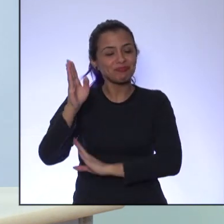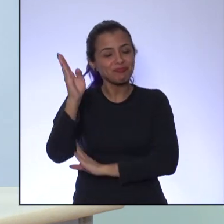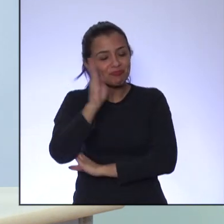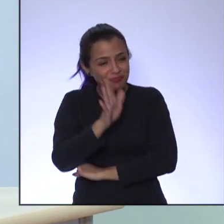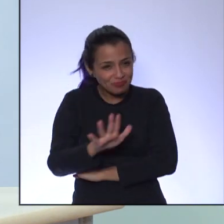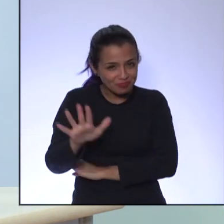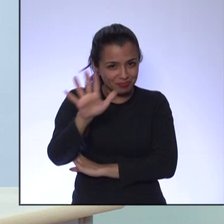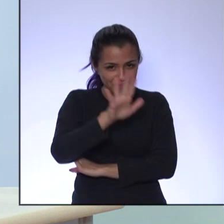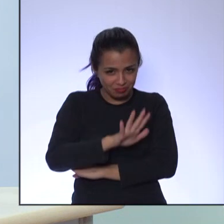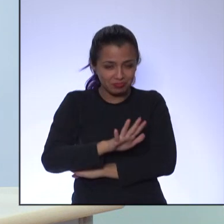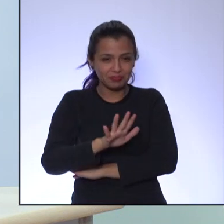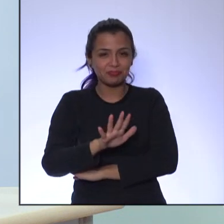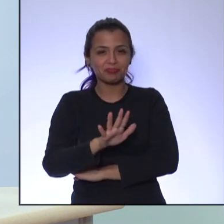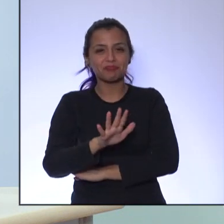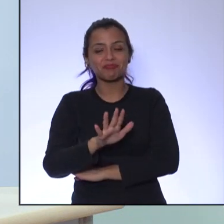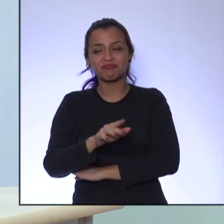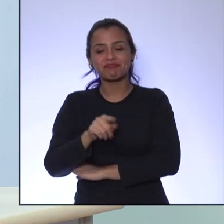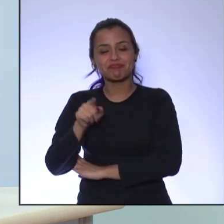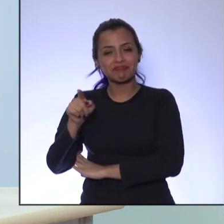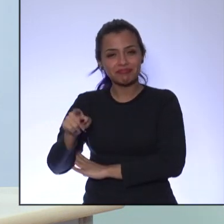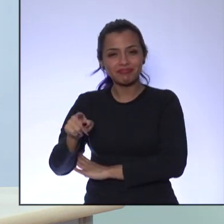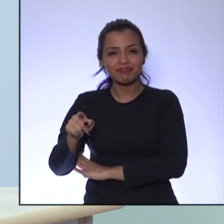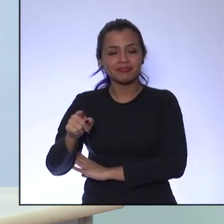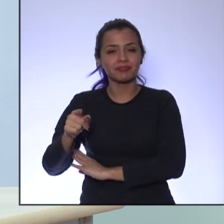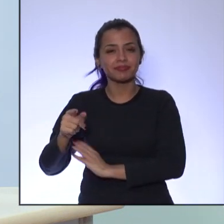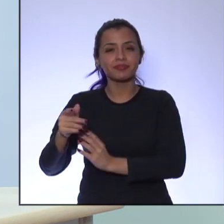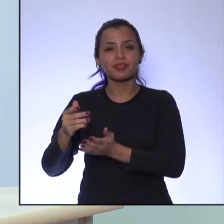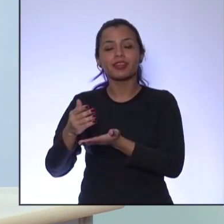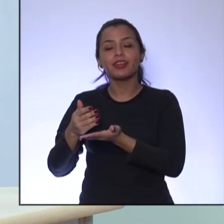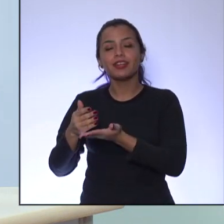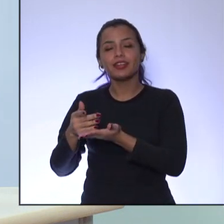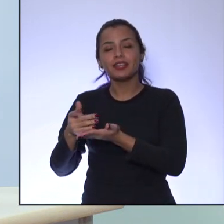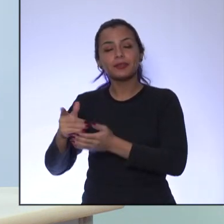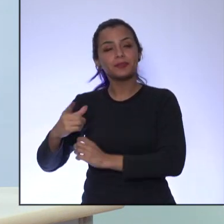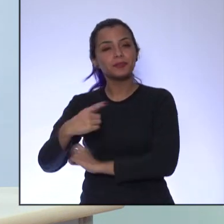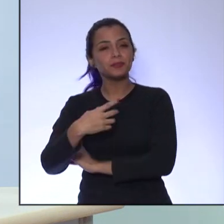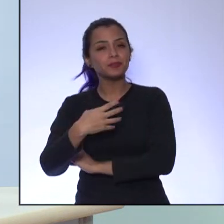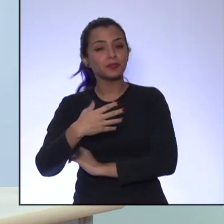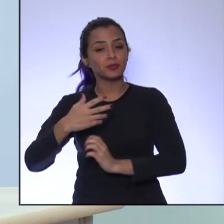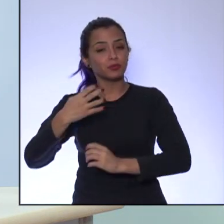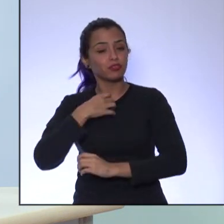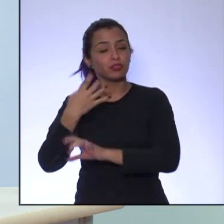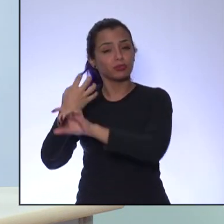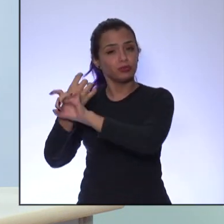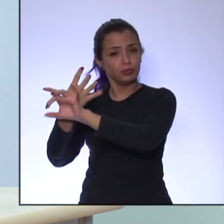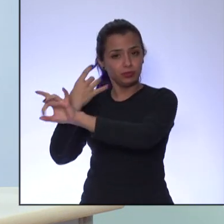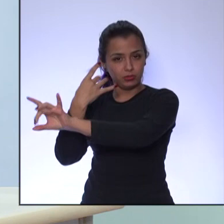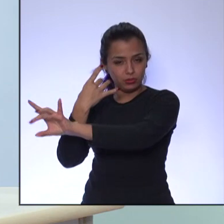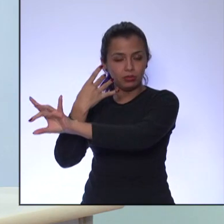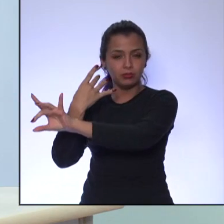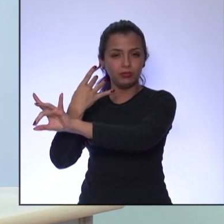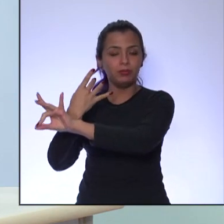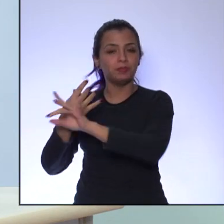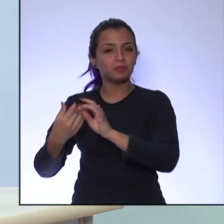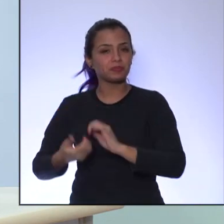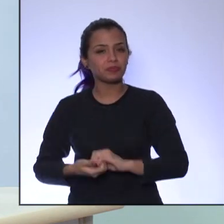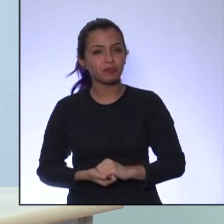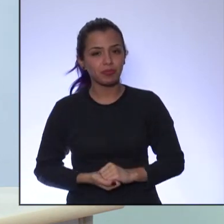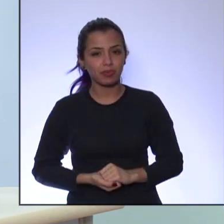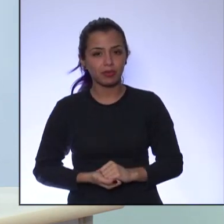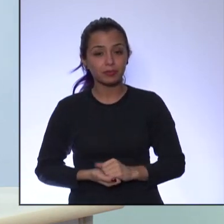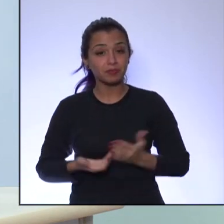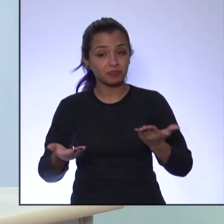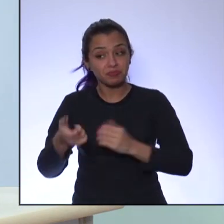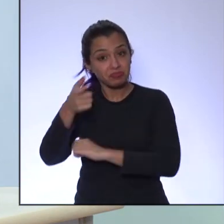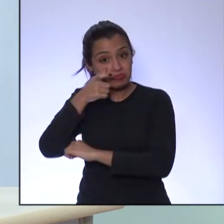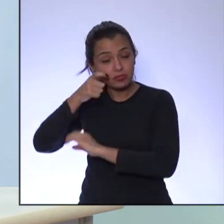aí que ela produziu e ela está nesse momento aqui, nessa forma virtual com a gente aqui no estúdio. Então, vamos assistir